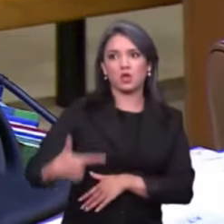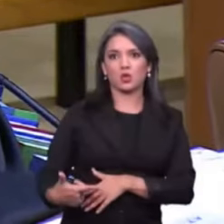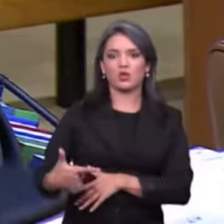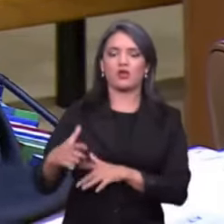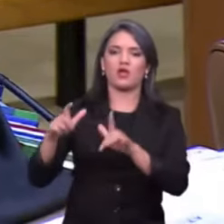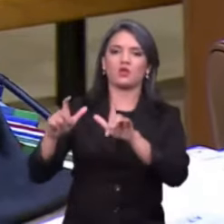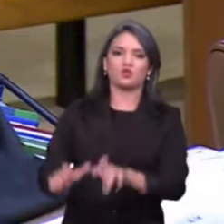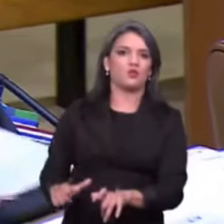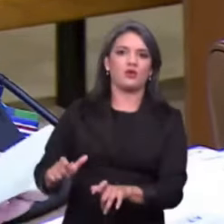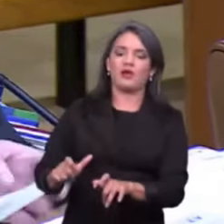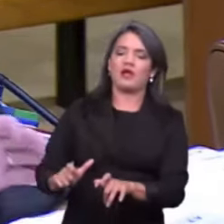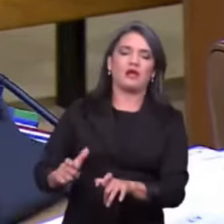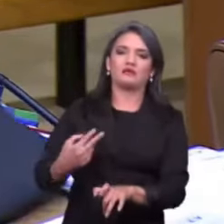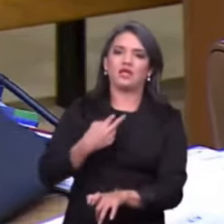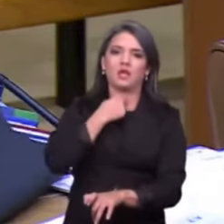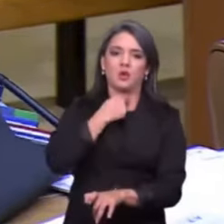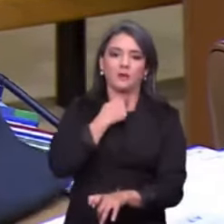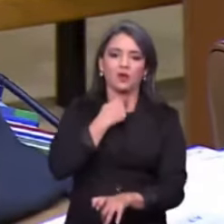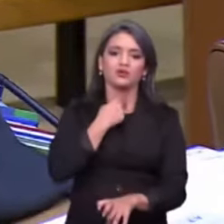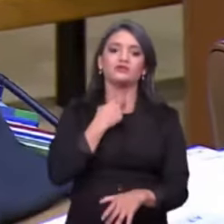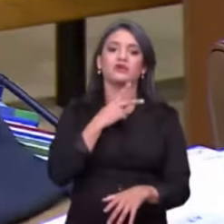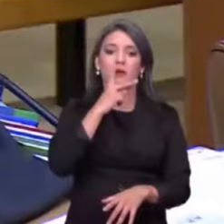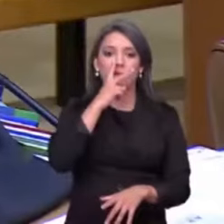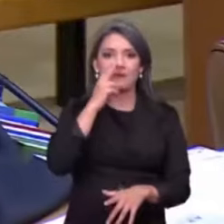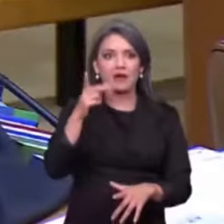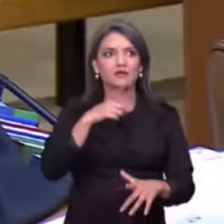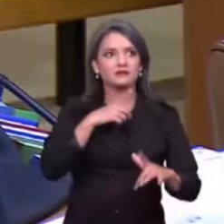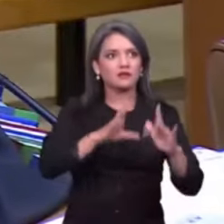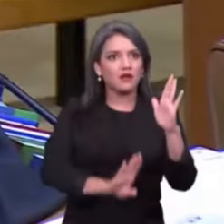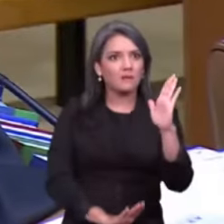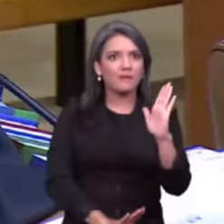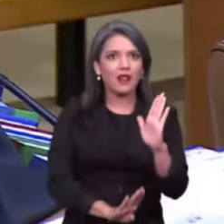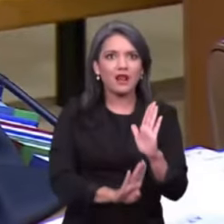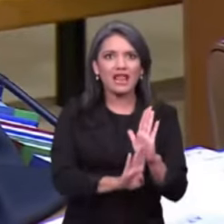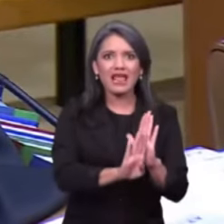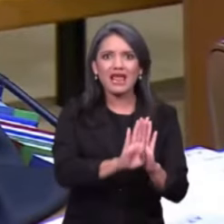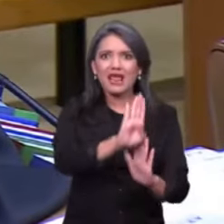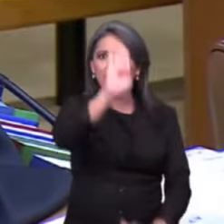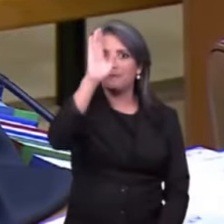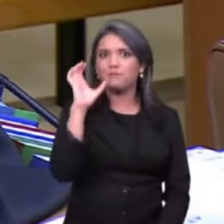e a prevalência parece aumentar rapidamente,